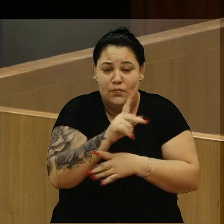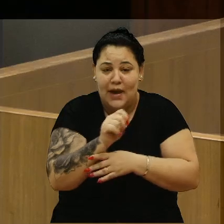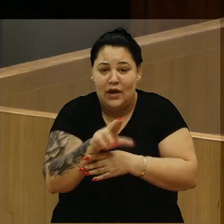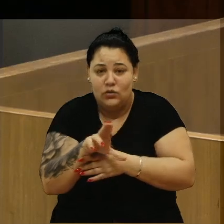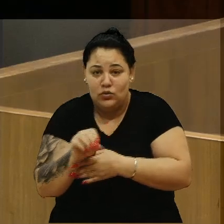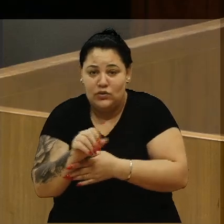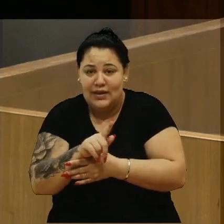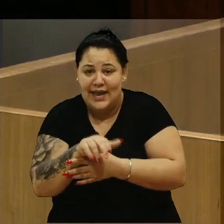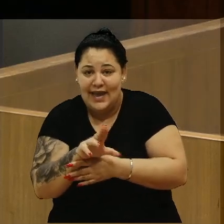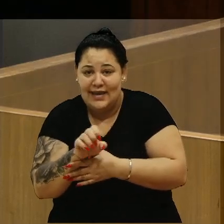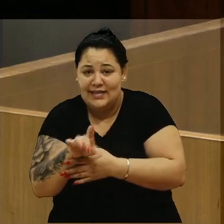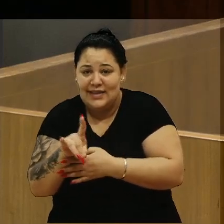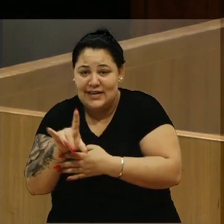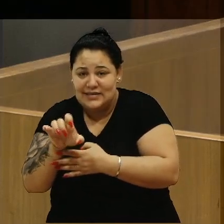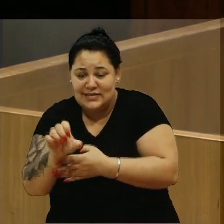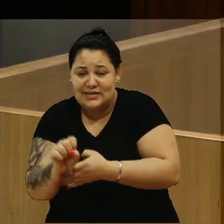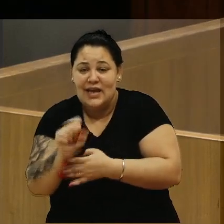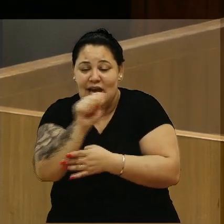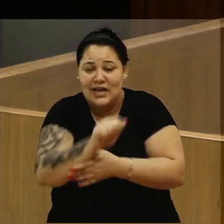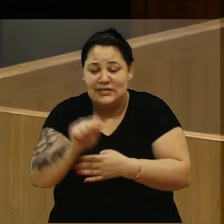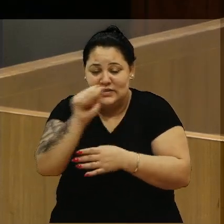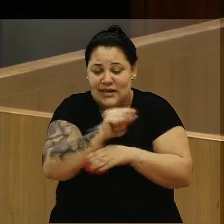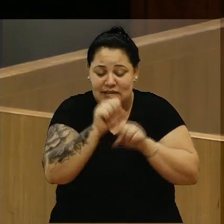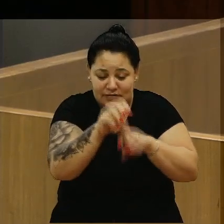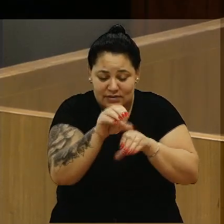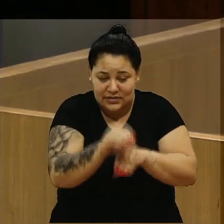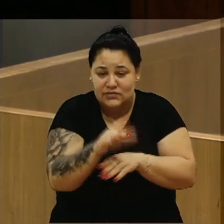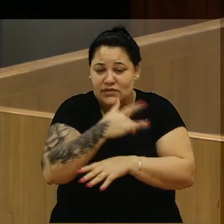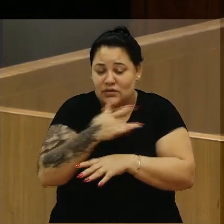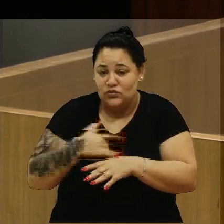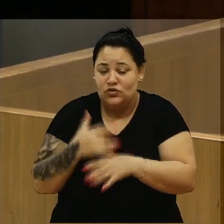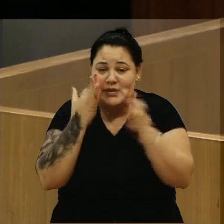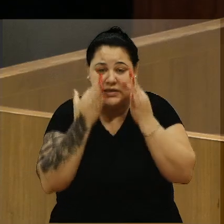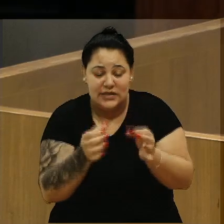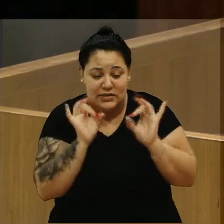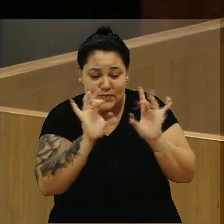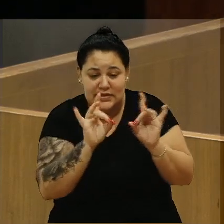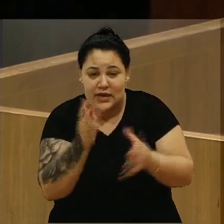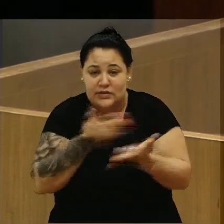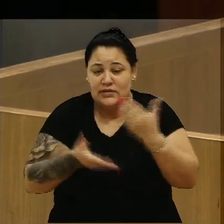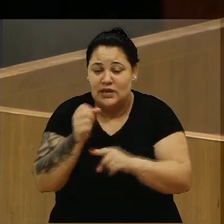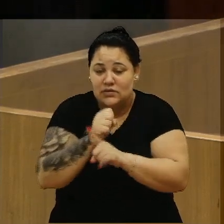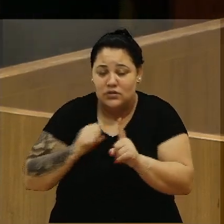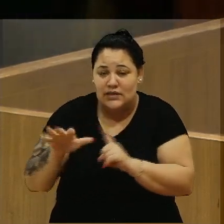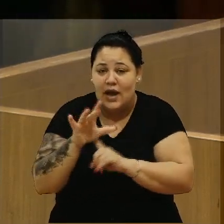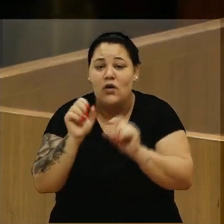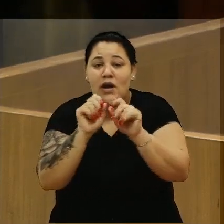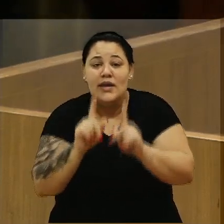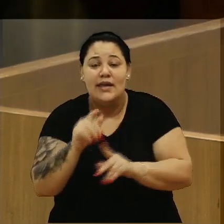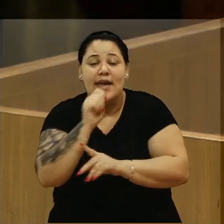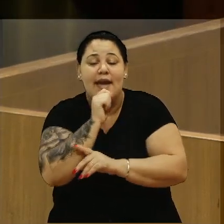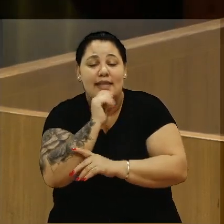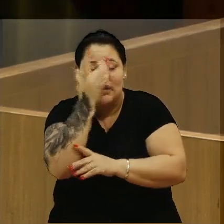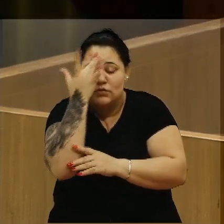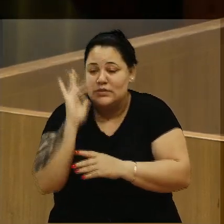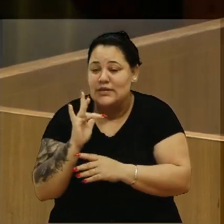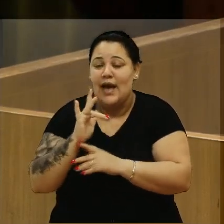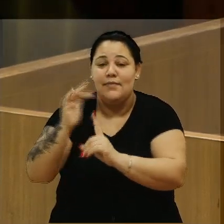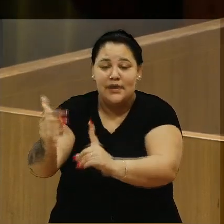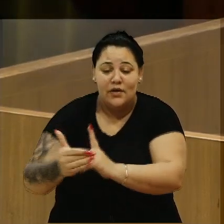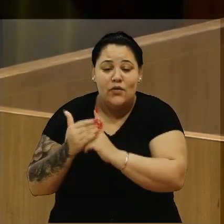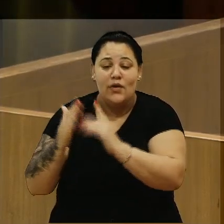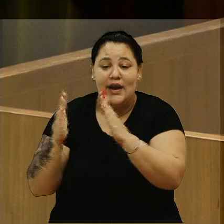assistência, da educação, da saúde. Vou ter uma atenção especial para o serviço da assistência social. Para quem não sabe, os abrigos acolhem as